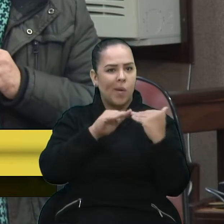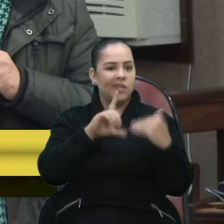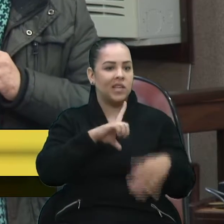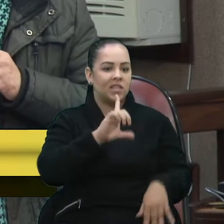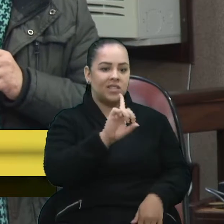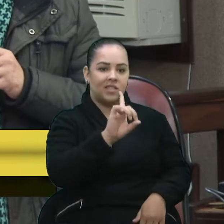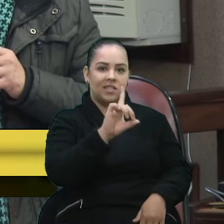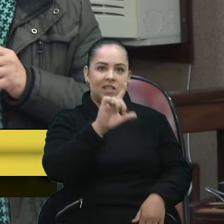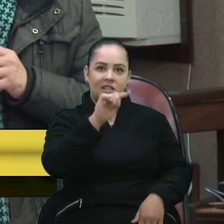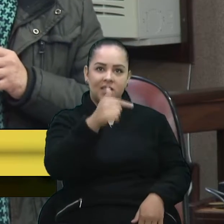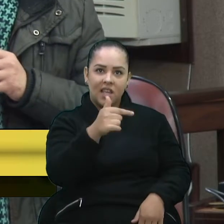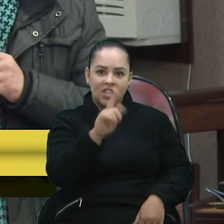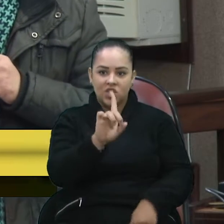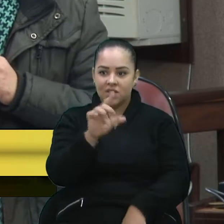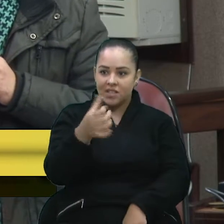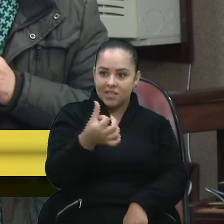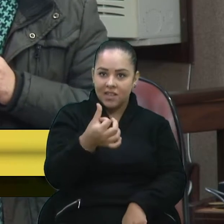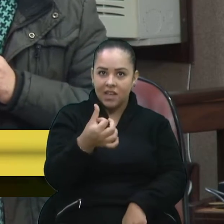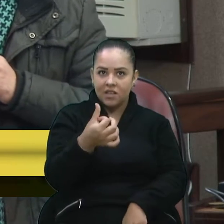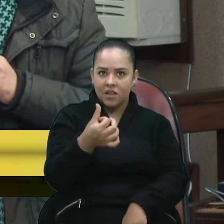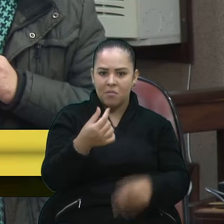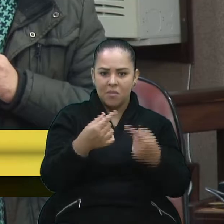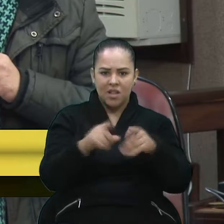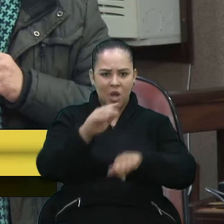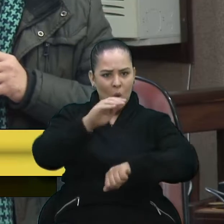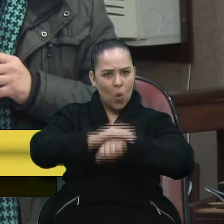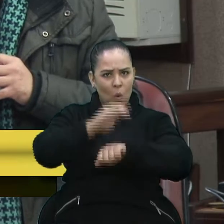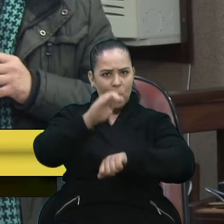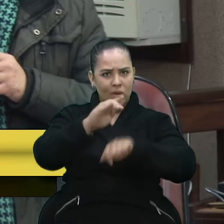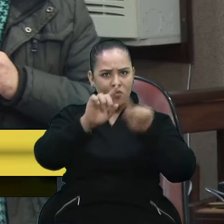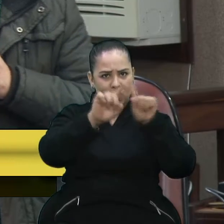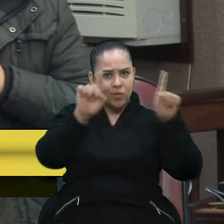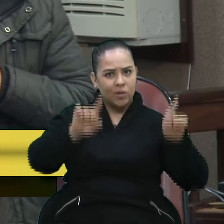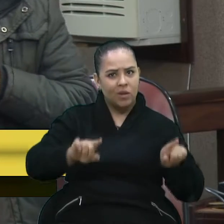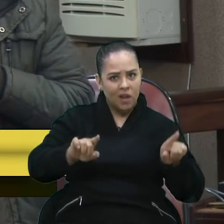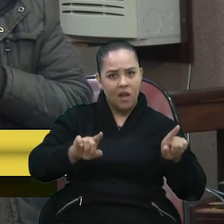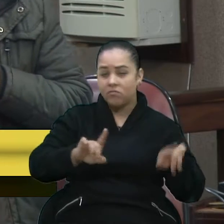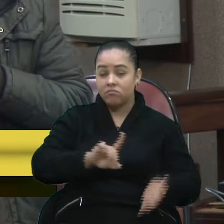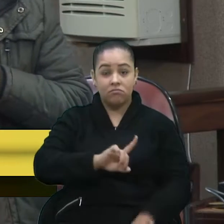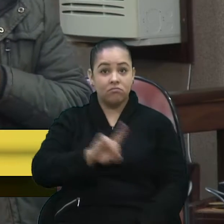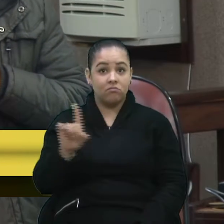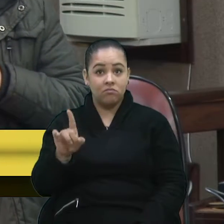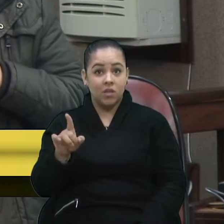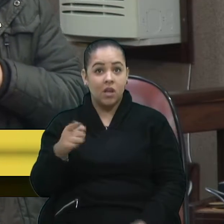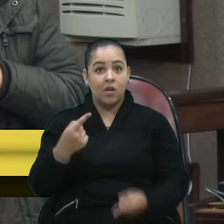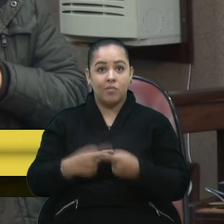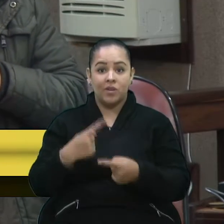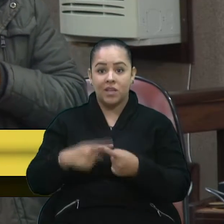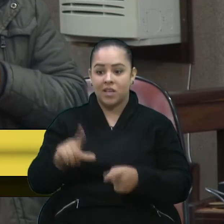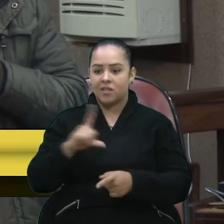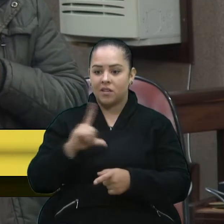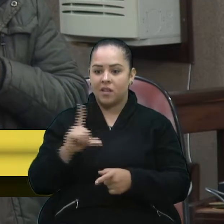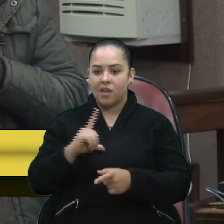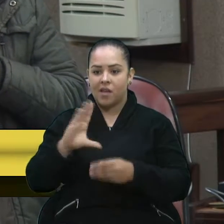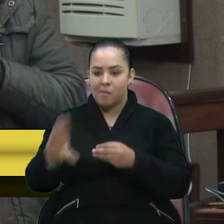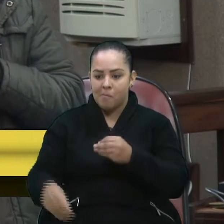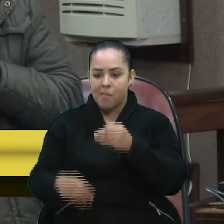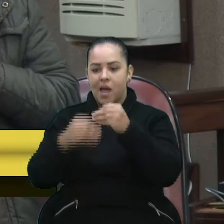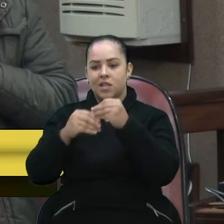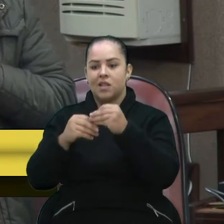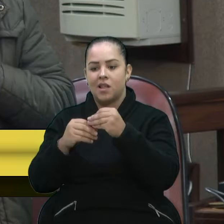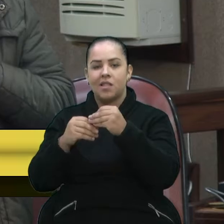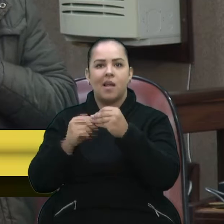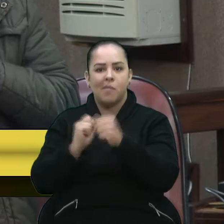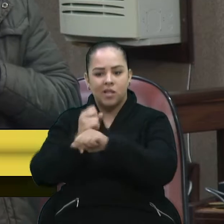17, 16, mas é culpa do servidor? Não. Ele tinha adicional noturno,